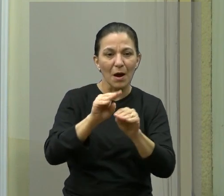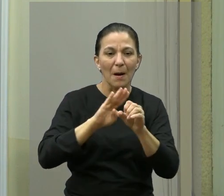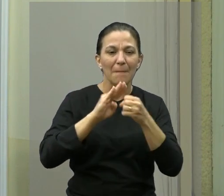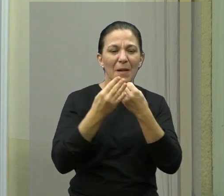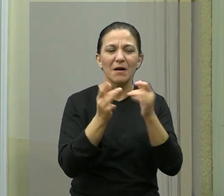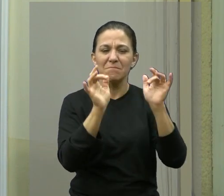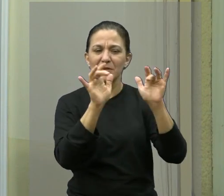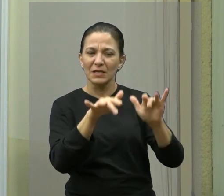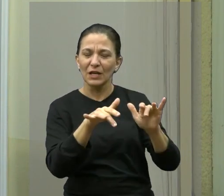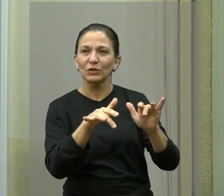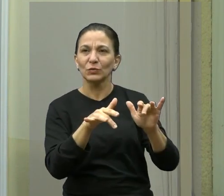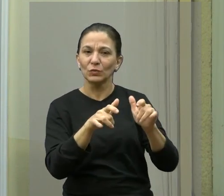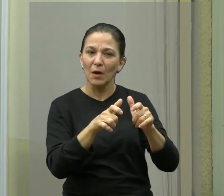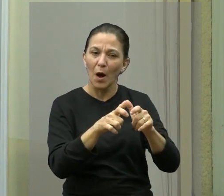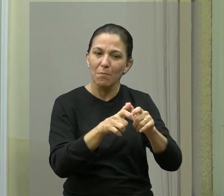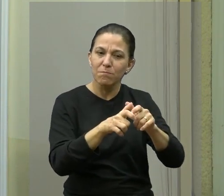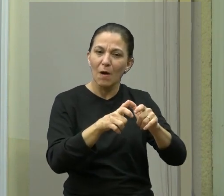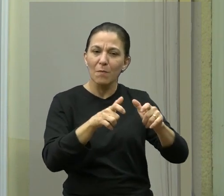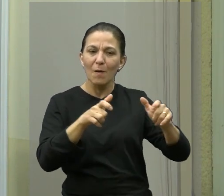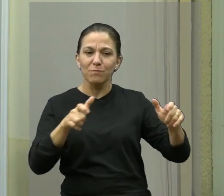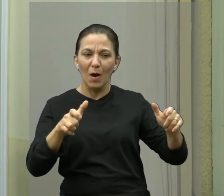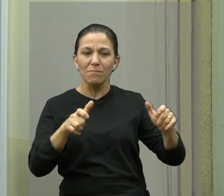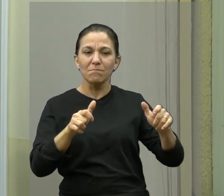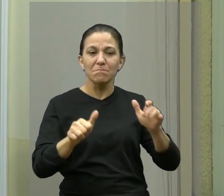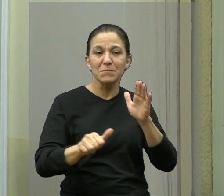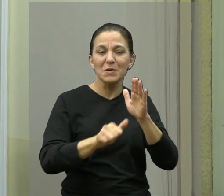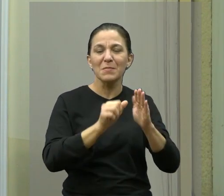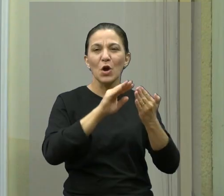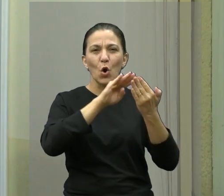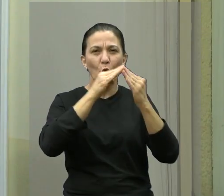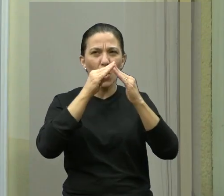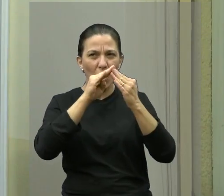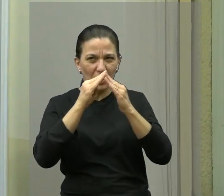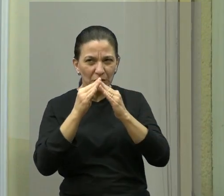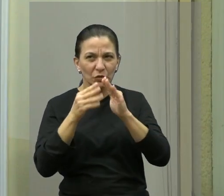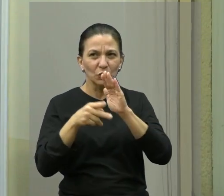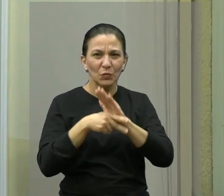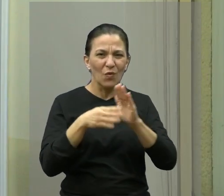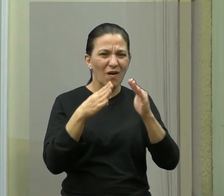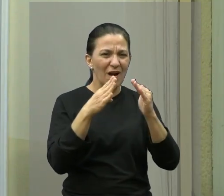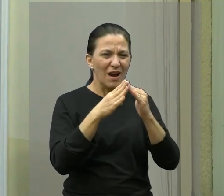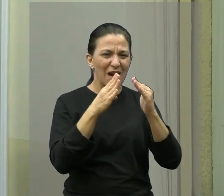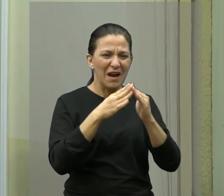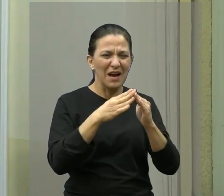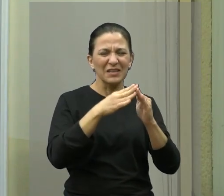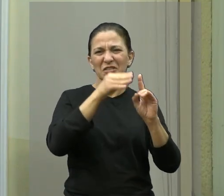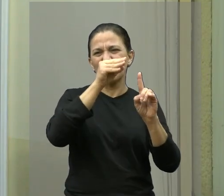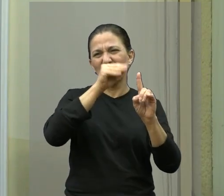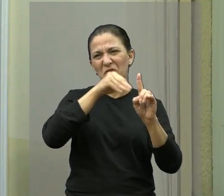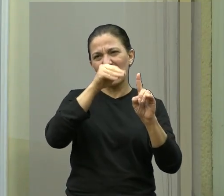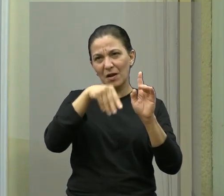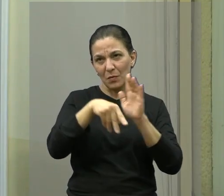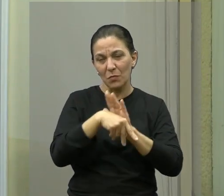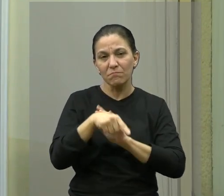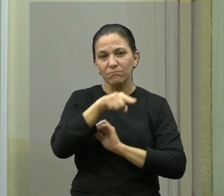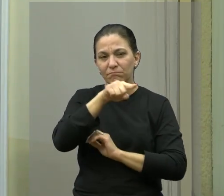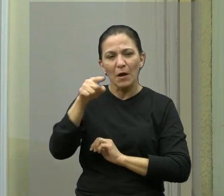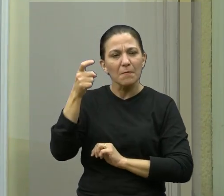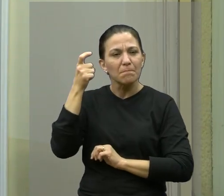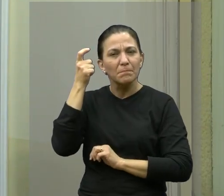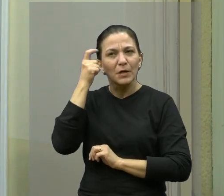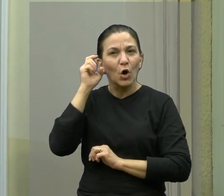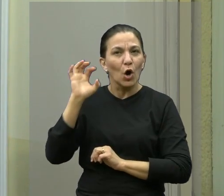abandonados. Assim foram criados os primeiros cortiços, que eram as habitações precárias da época. Alguém aqui já parou para pensar